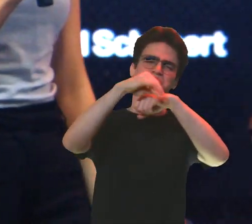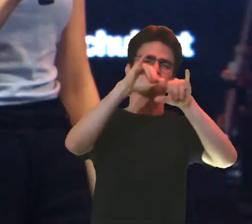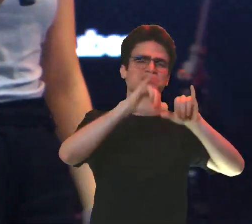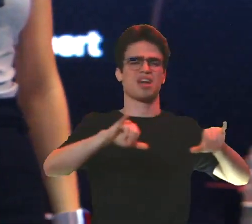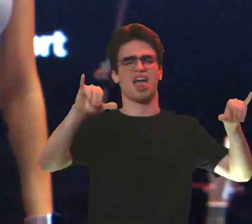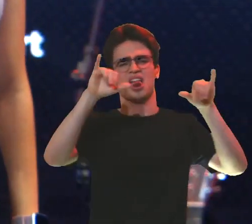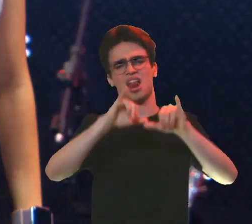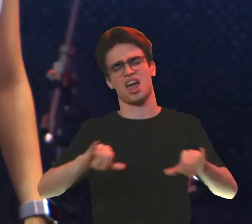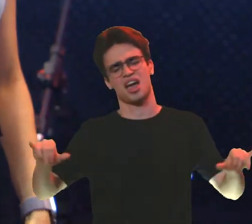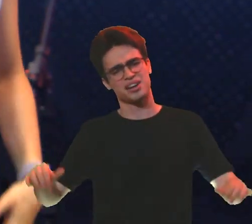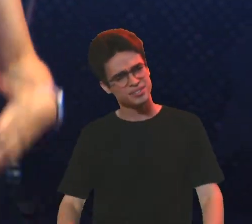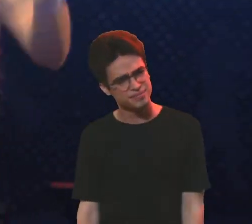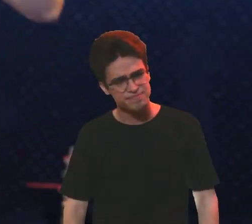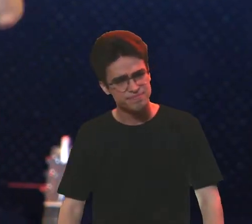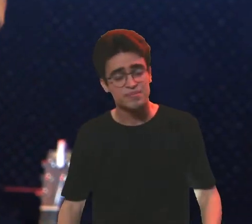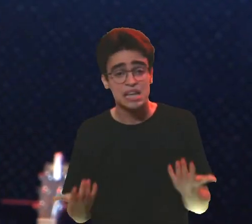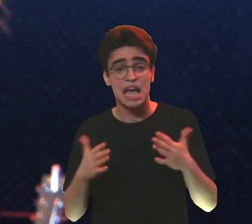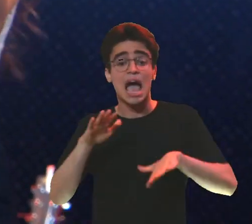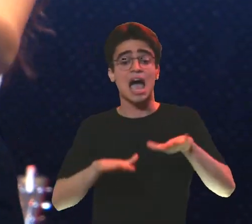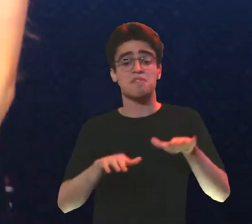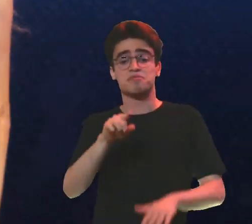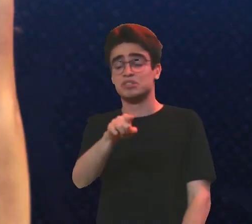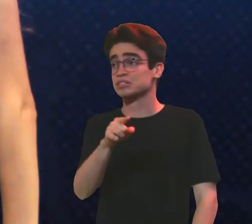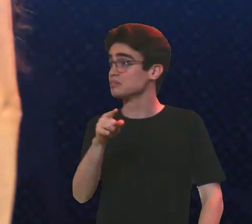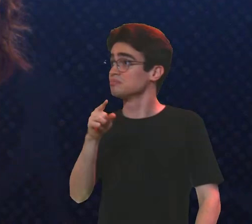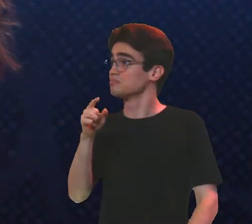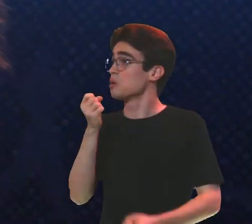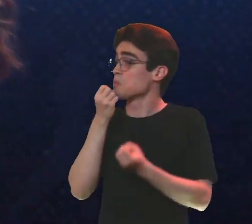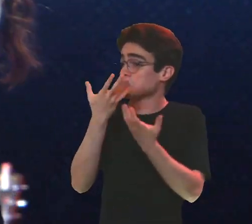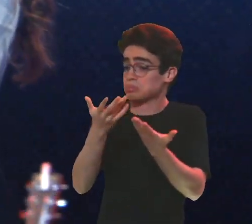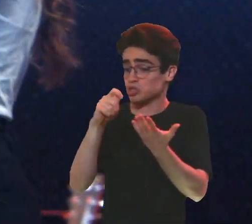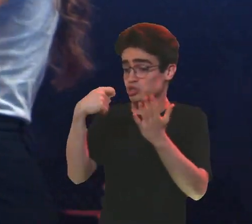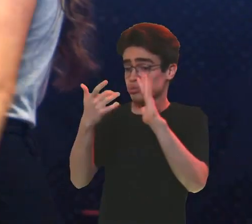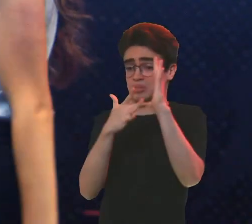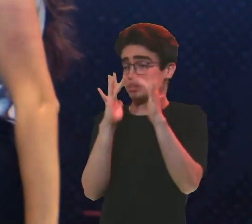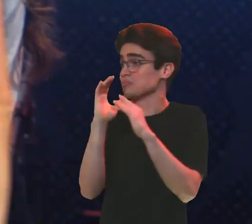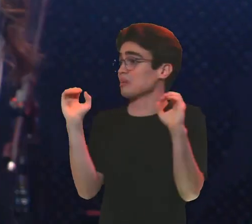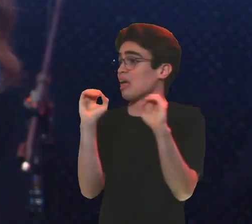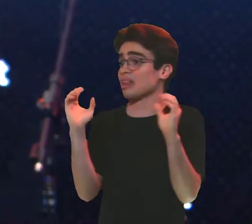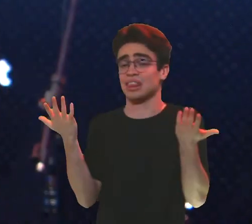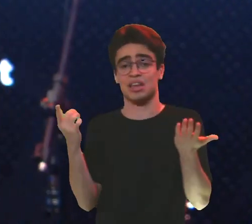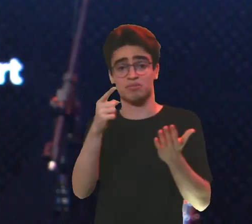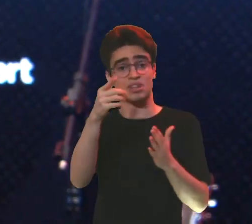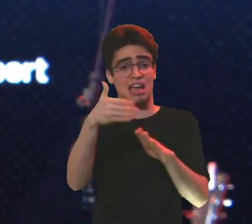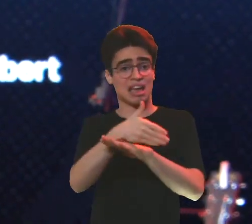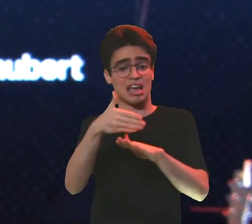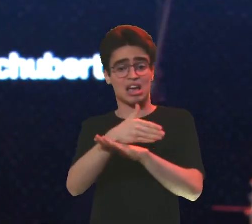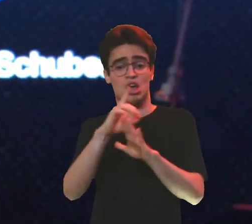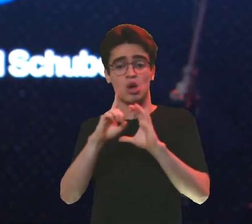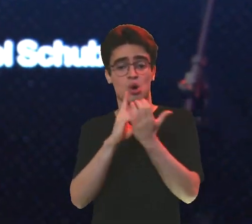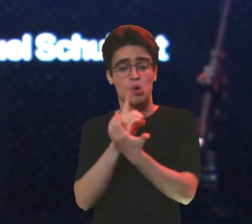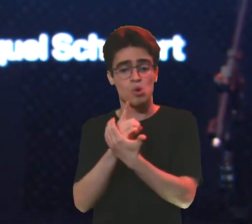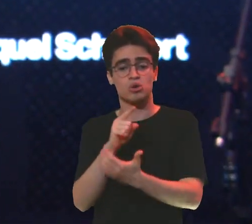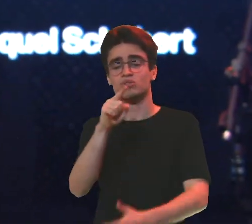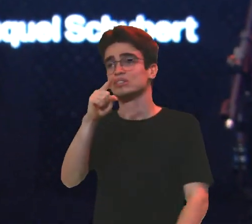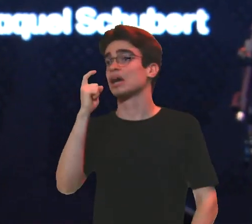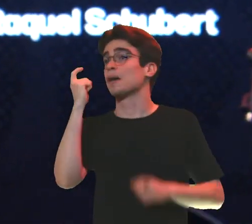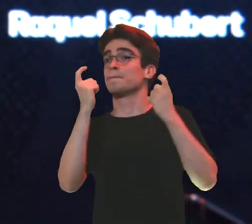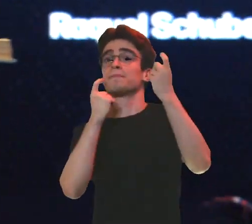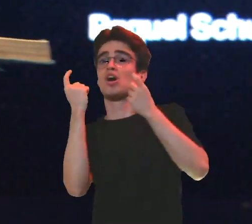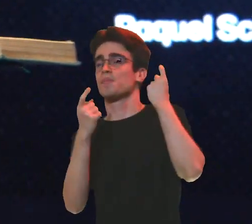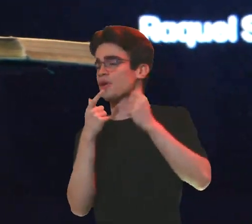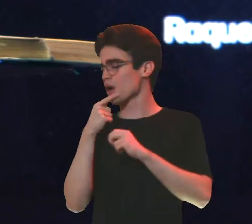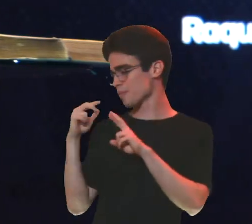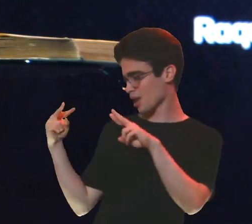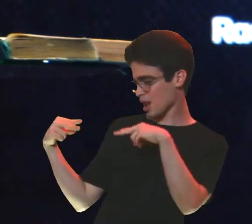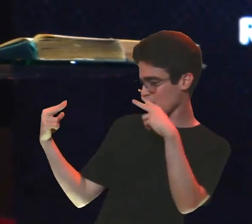nós conhecemos. Talvez você não tenha nada para falar sobre Jesus, porque você vem aqui no culto e você está mais preocupado se o seu crush